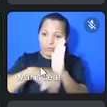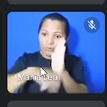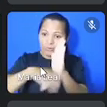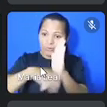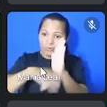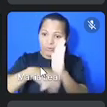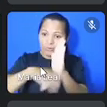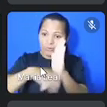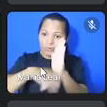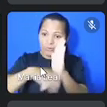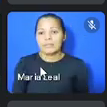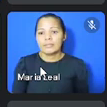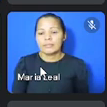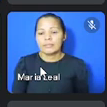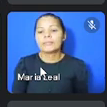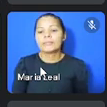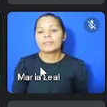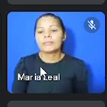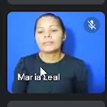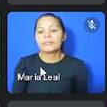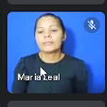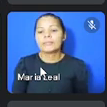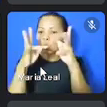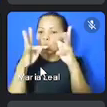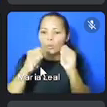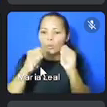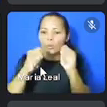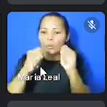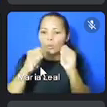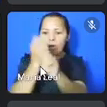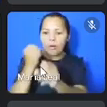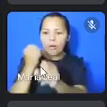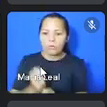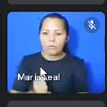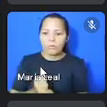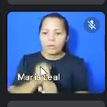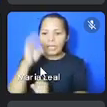Compreendeu toda a conta? Toda a conta?